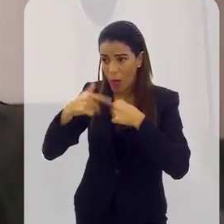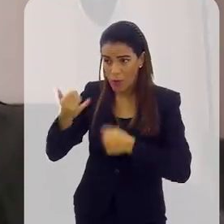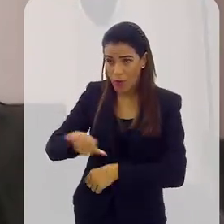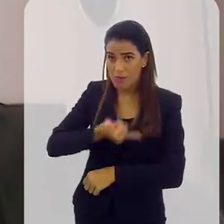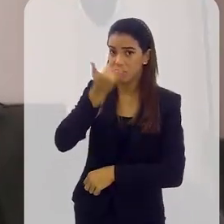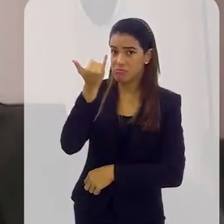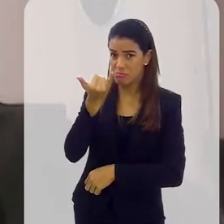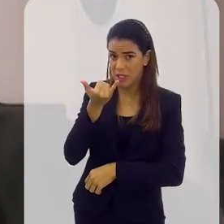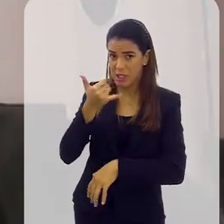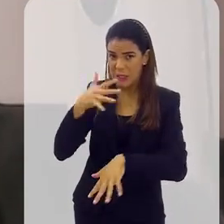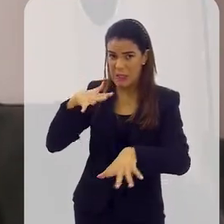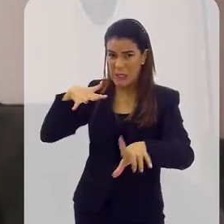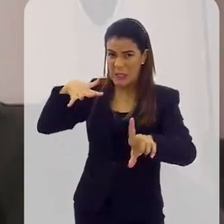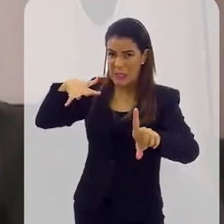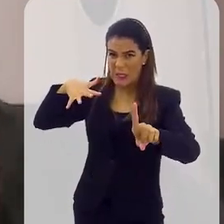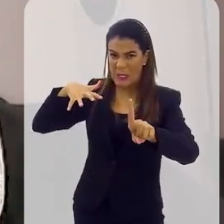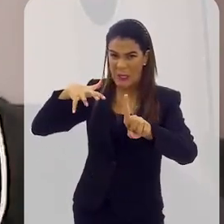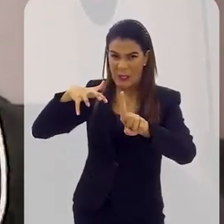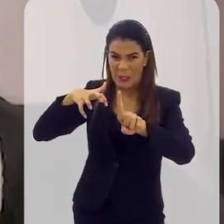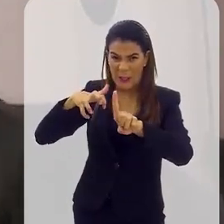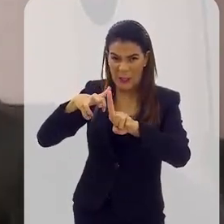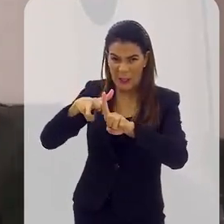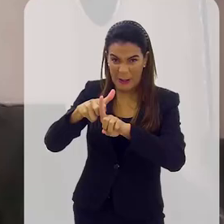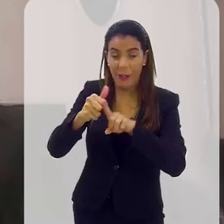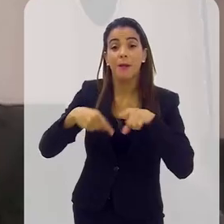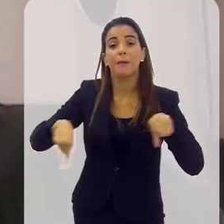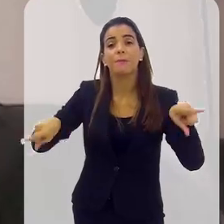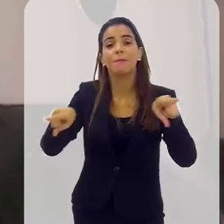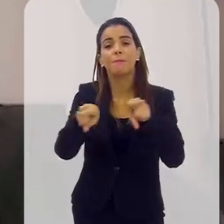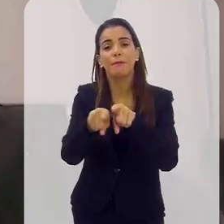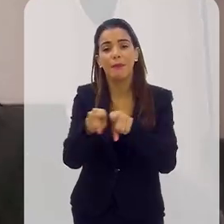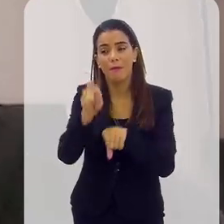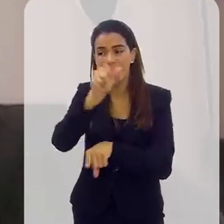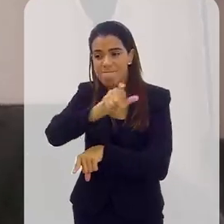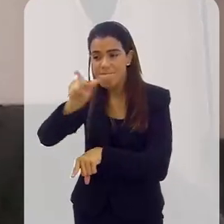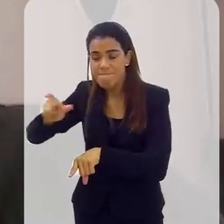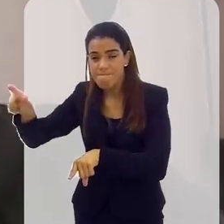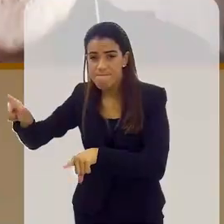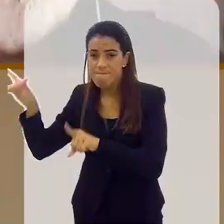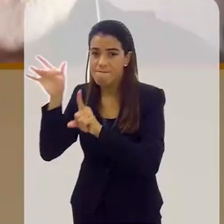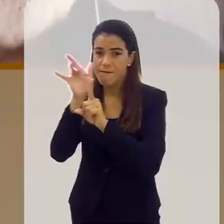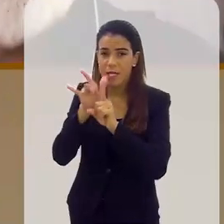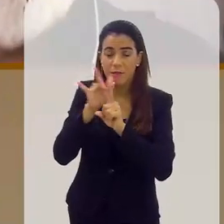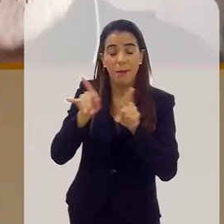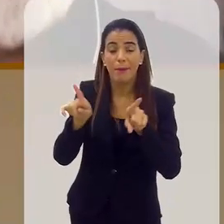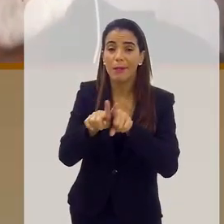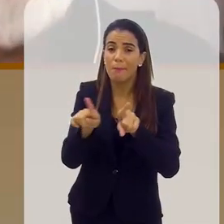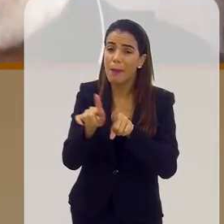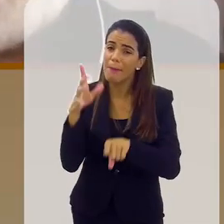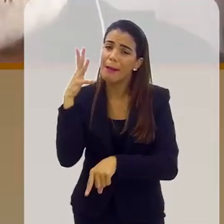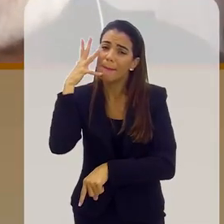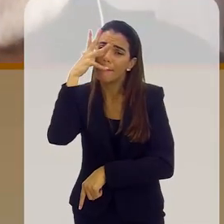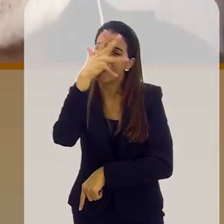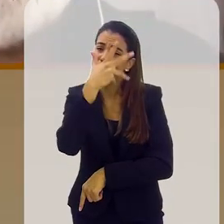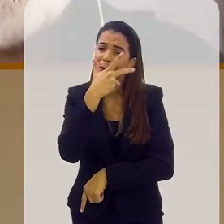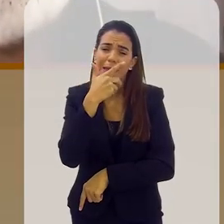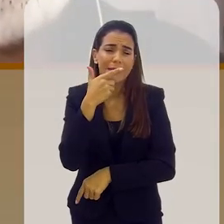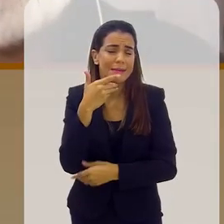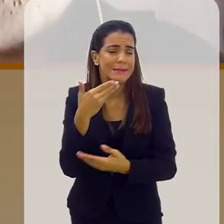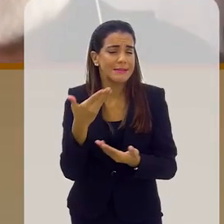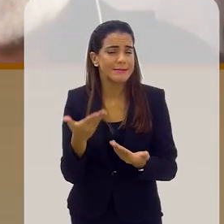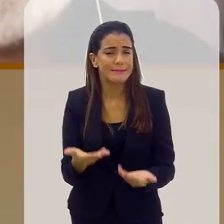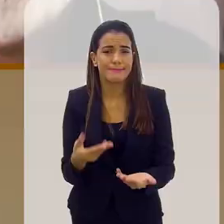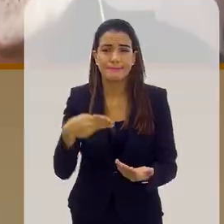pela tragédia, né, que poderia ter sido pior, mas não foi, porque não tivemos vítimas, mas pela beleza e a qualidade